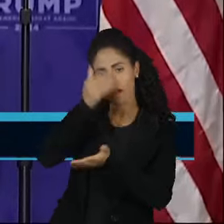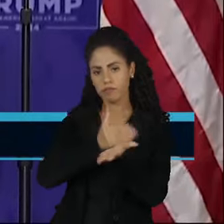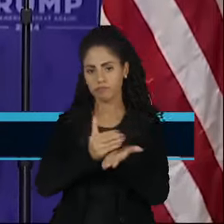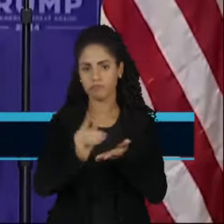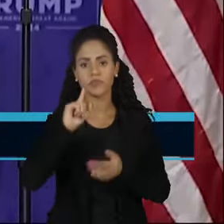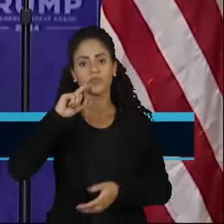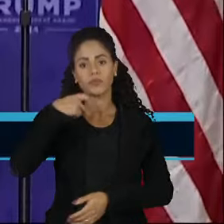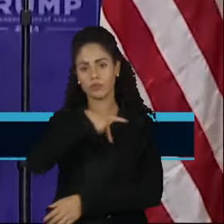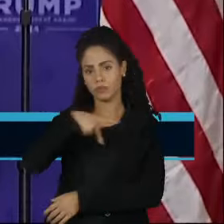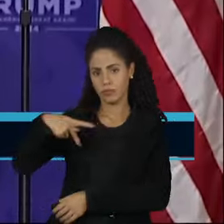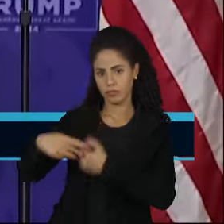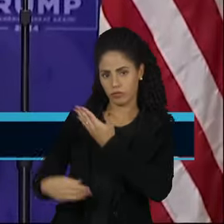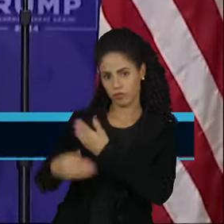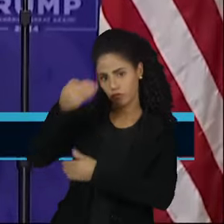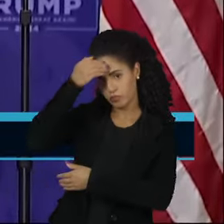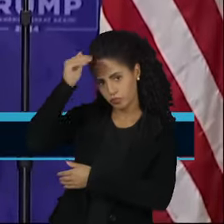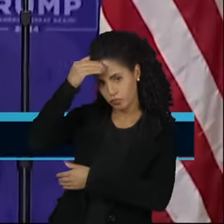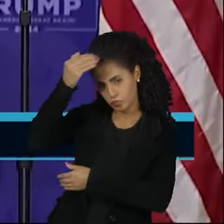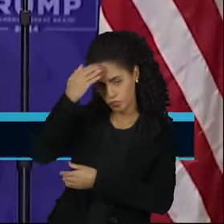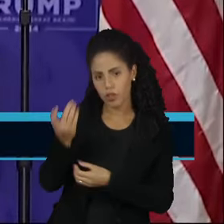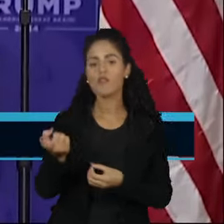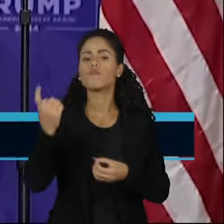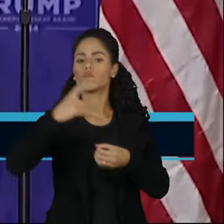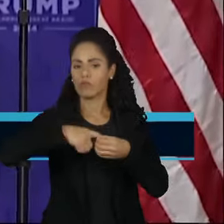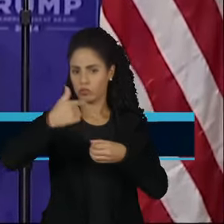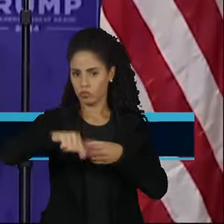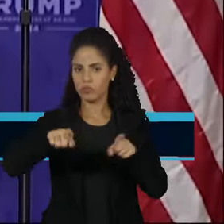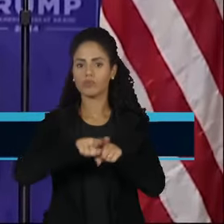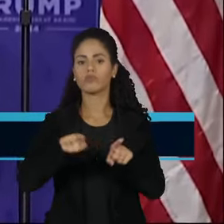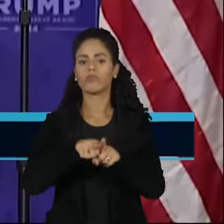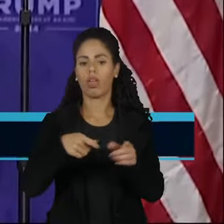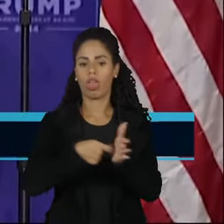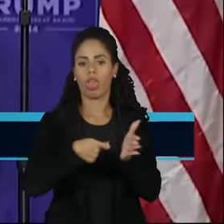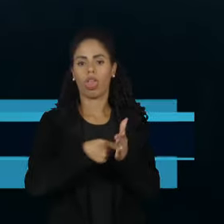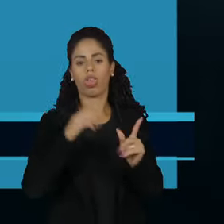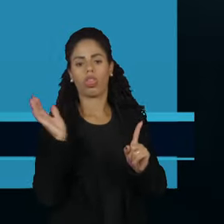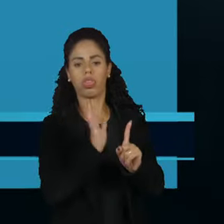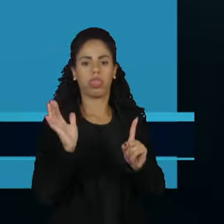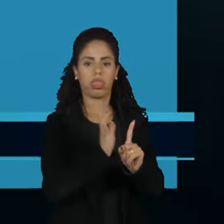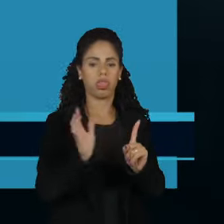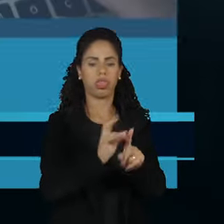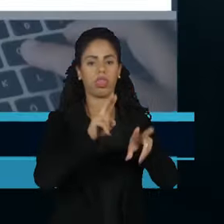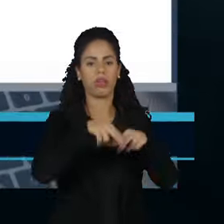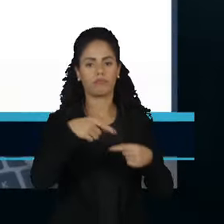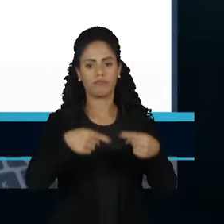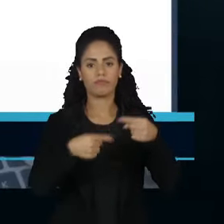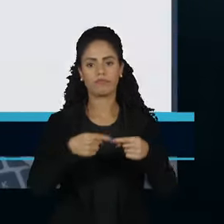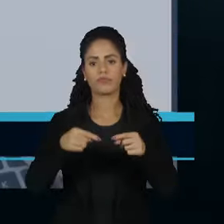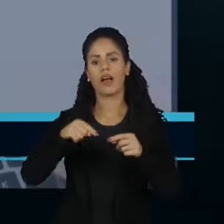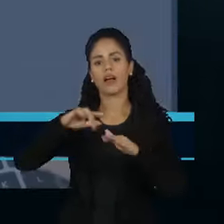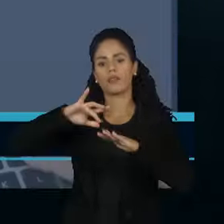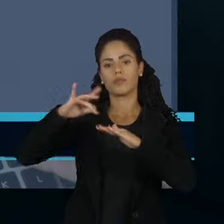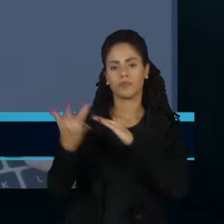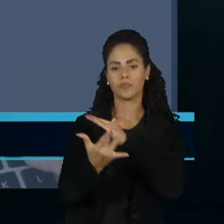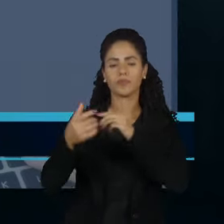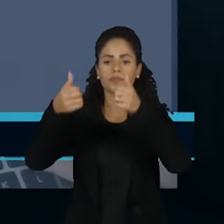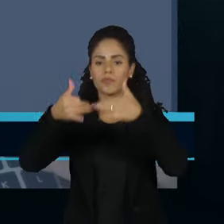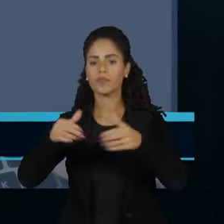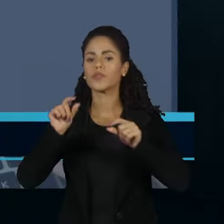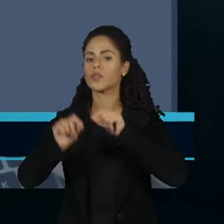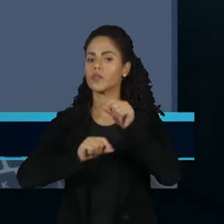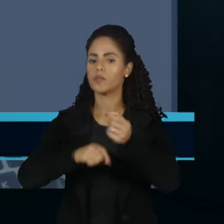o ex-presidente americano voltou a afirmar que sofre perseguição política. Em suas redes sociais, ele disse que